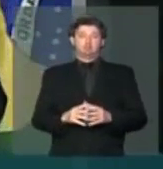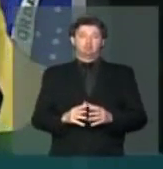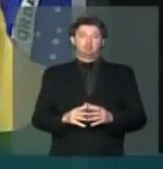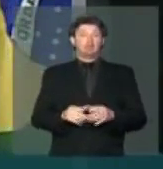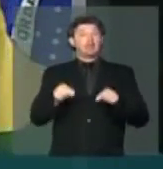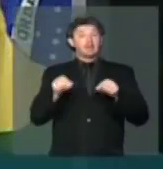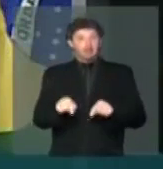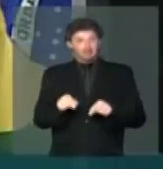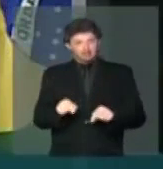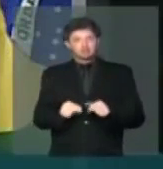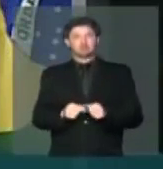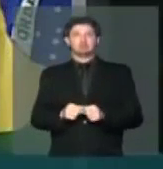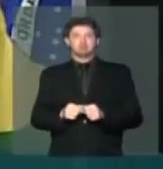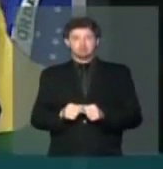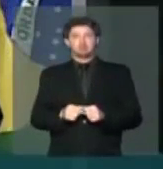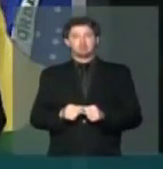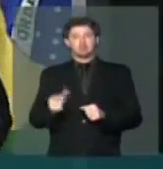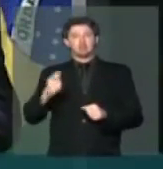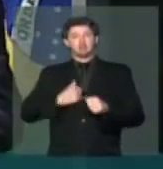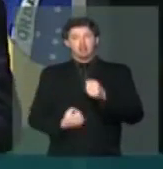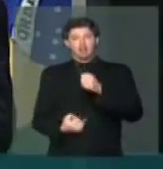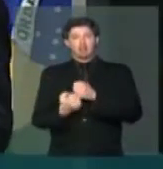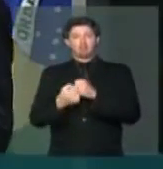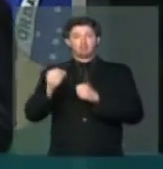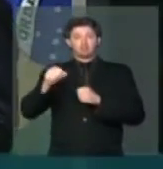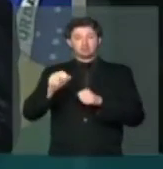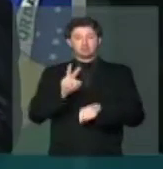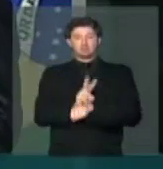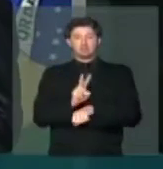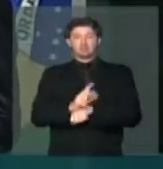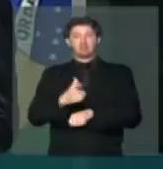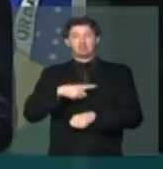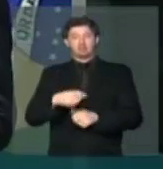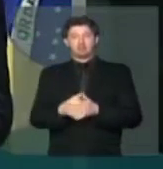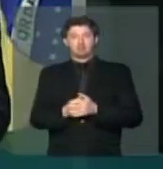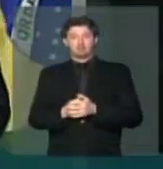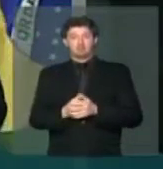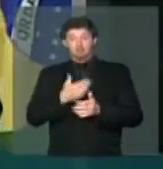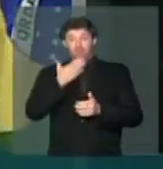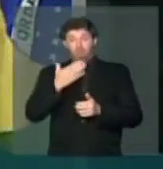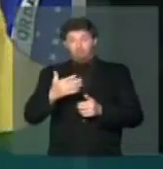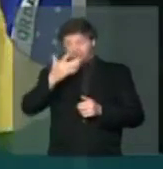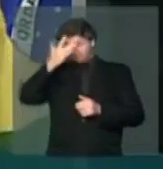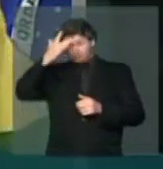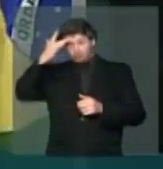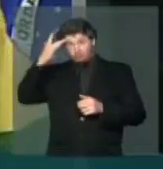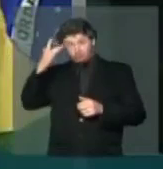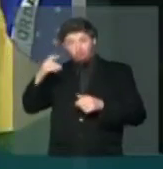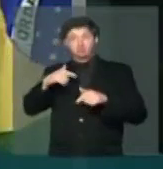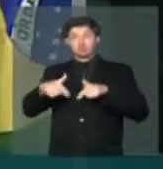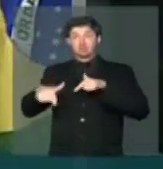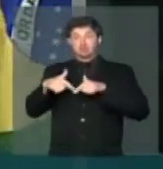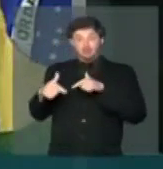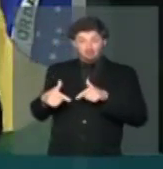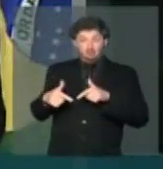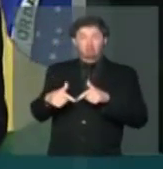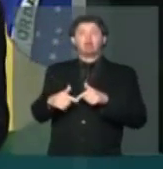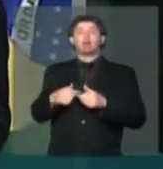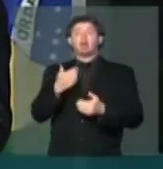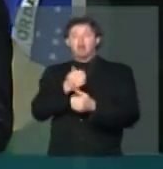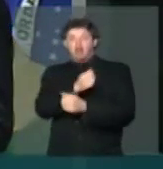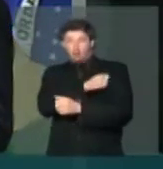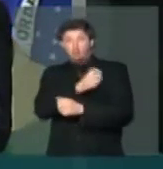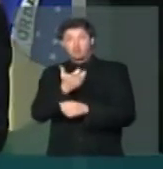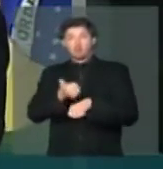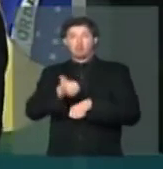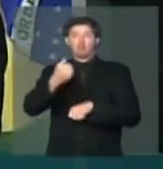sim, estão bem aparados e resguardados. Para os brasileiros, estudantes e trabalhadores que buscam uma vida melhor e